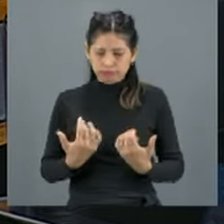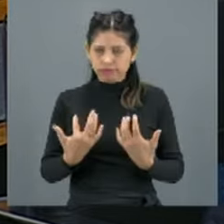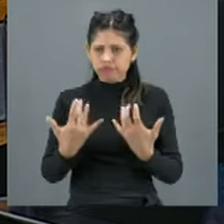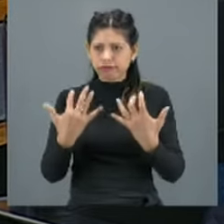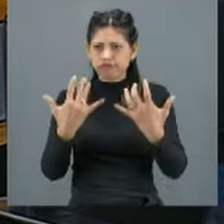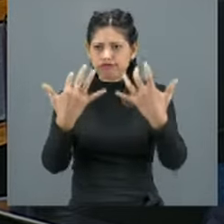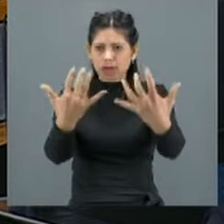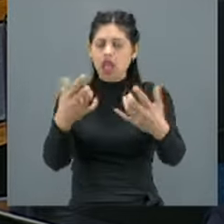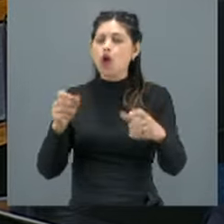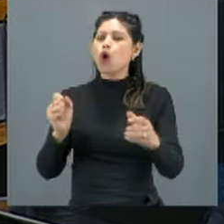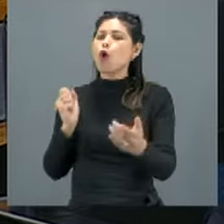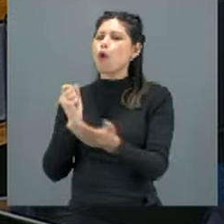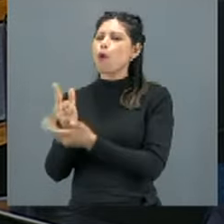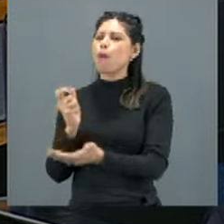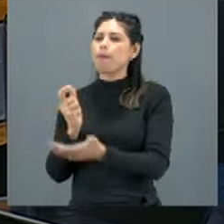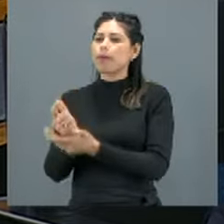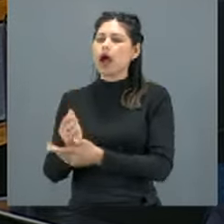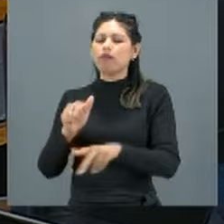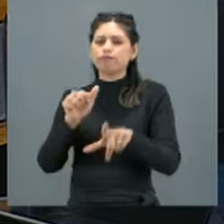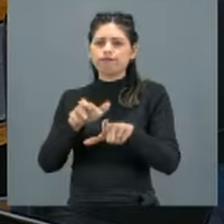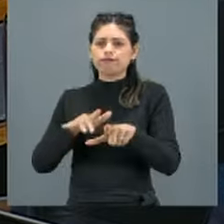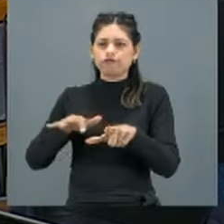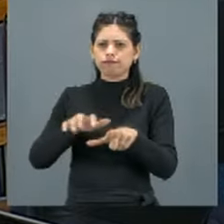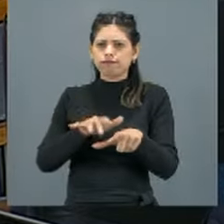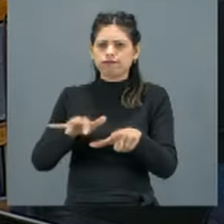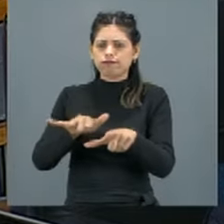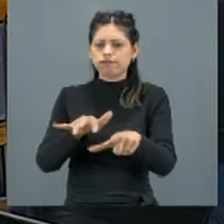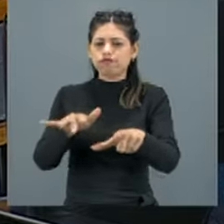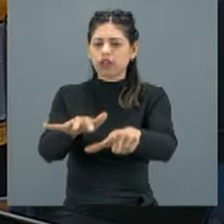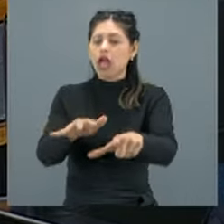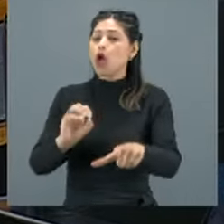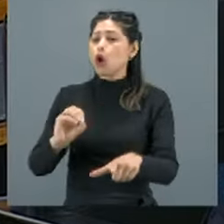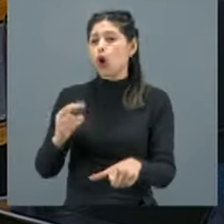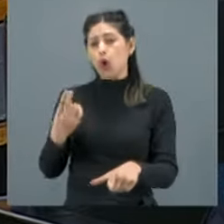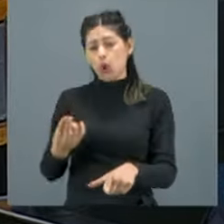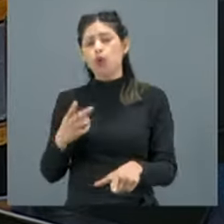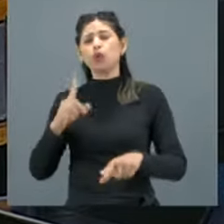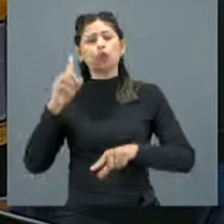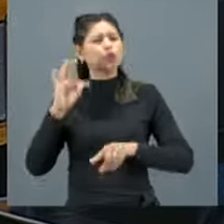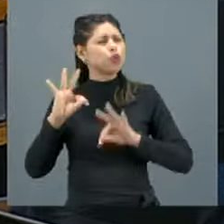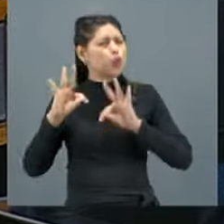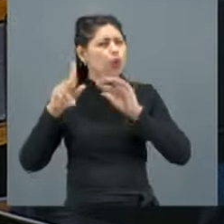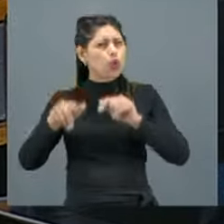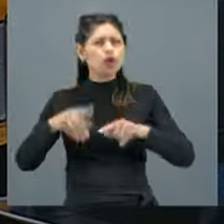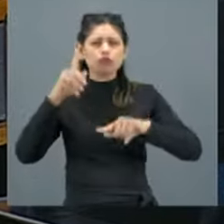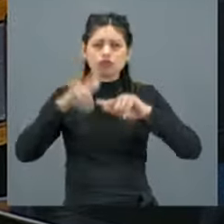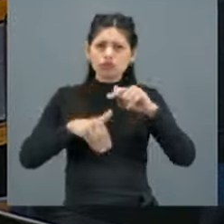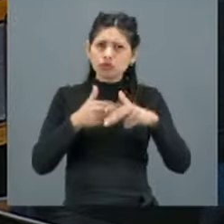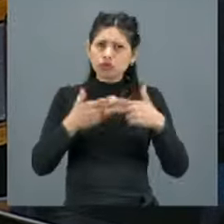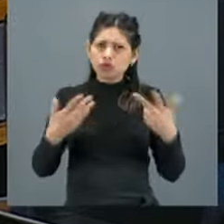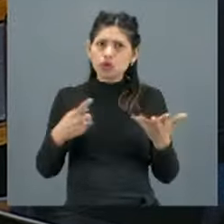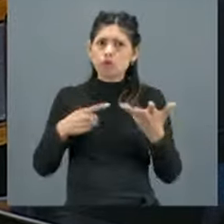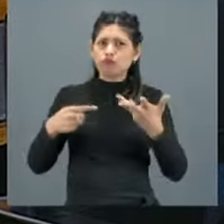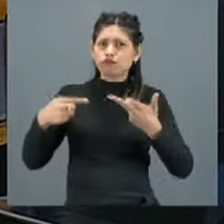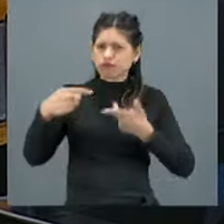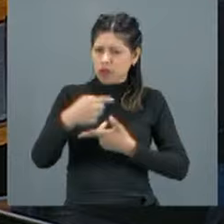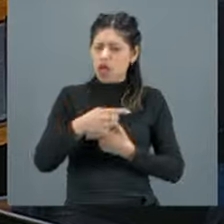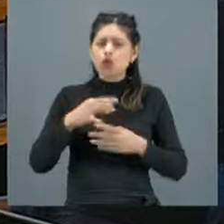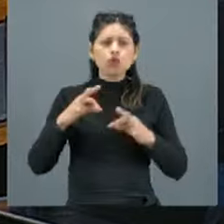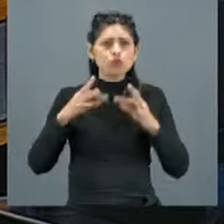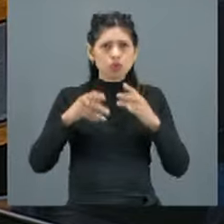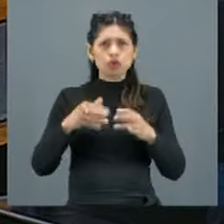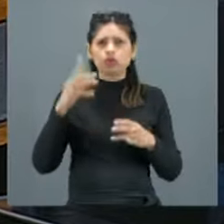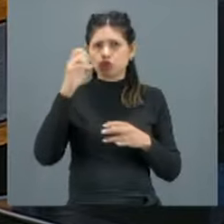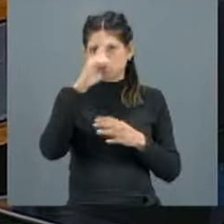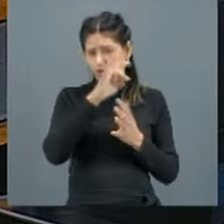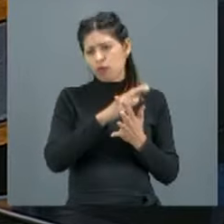uma série de insumos que você precisa para a produção? Então, todas essas dificuldades, senador Jaime